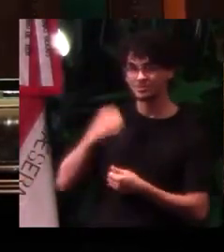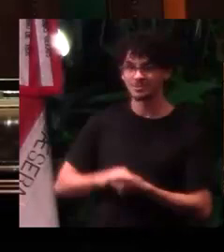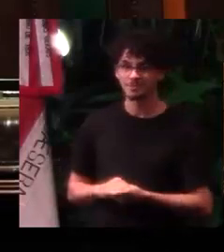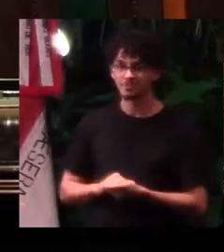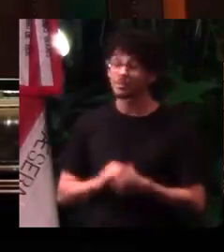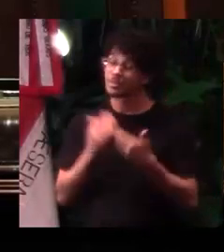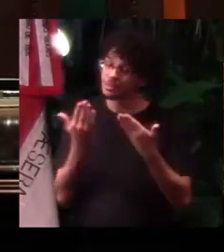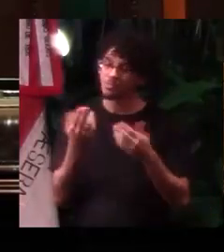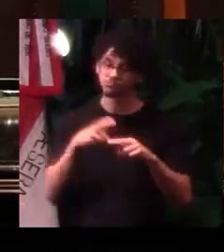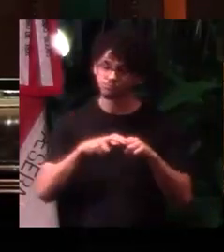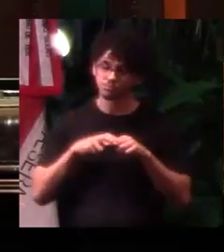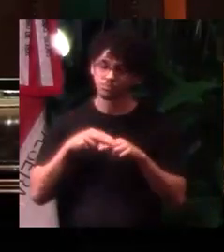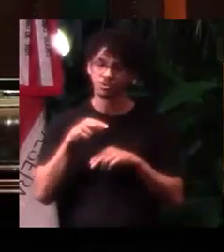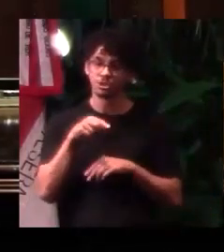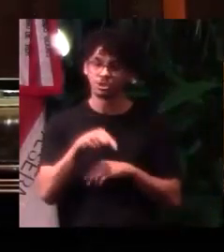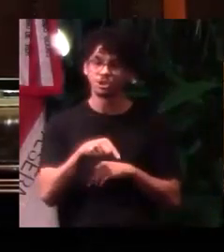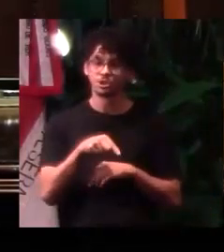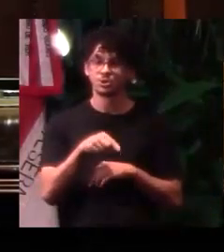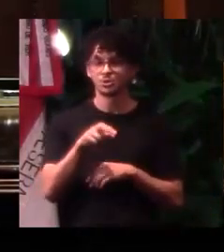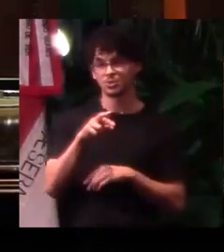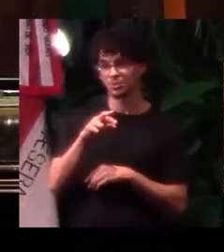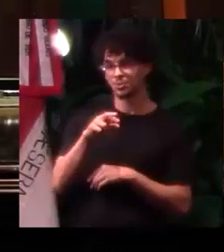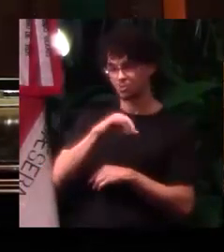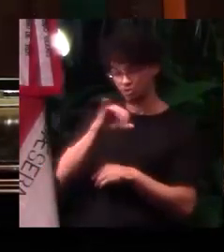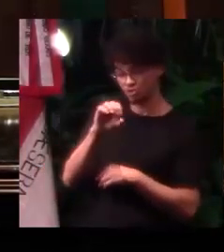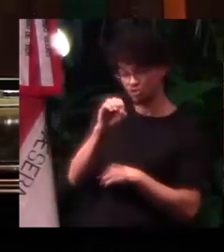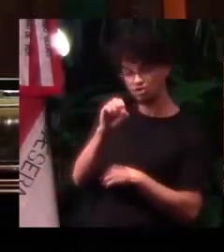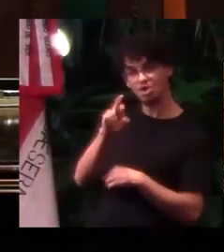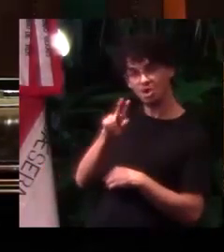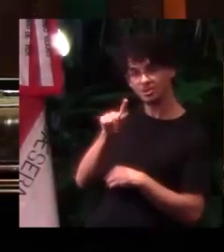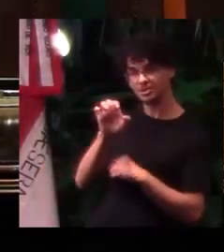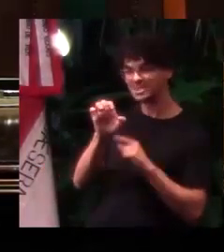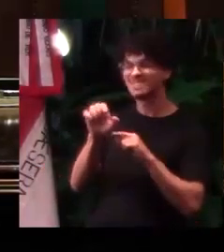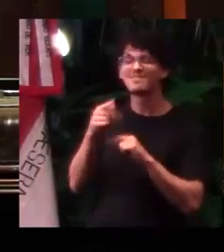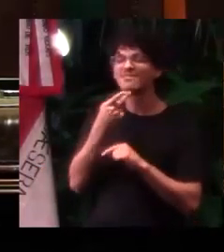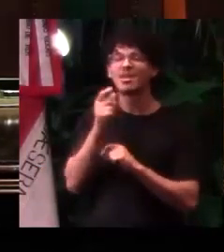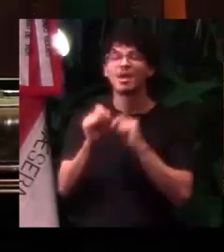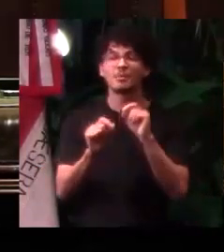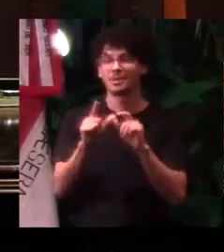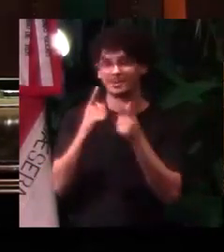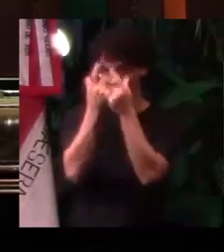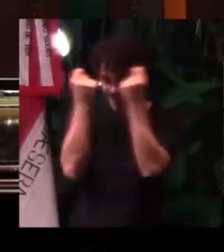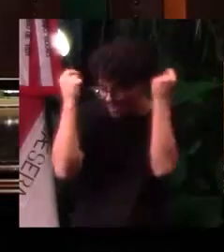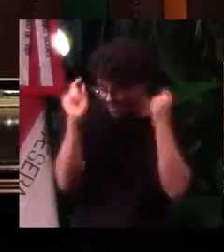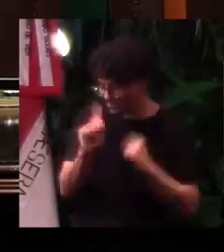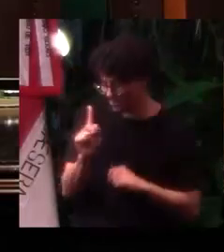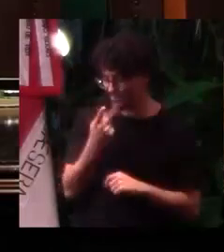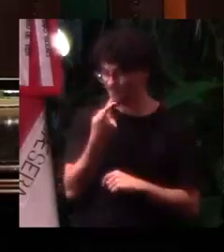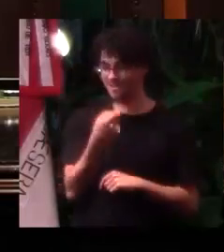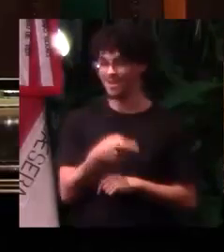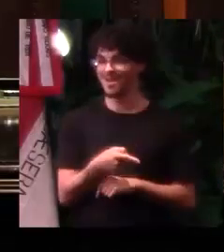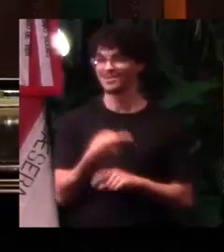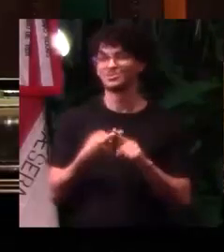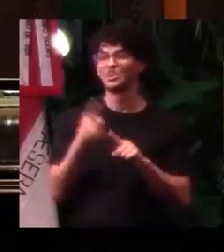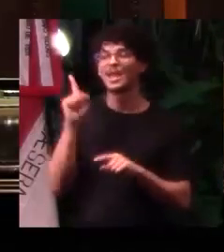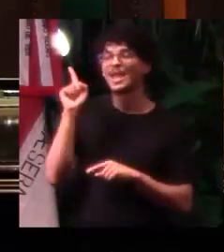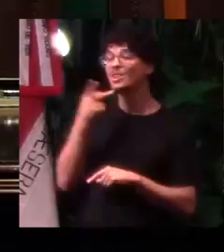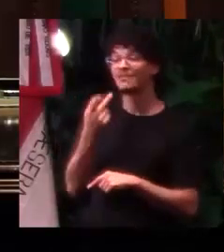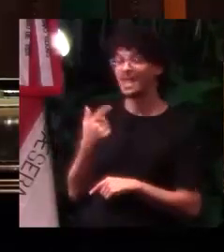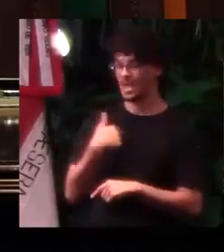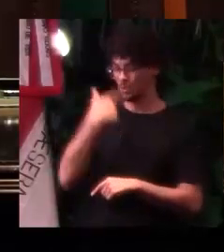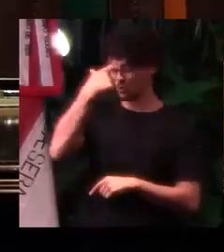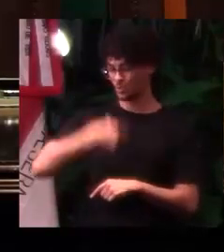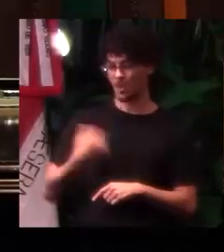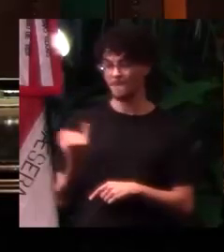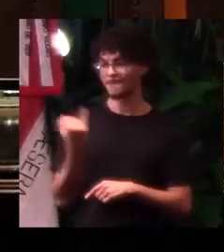portanto, Hegel vai estar dizendo assim, diferentemente de um grego que nunca diria isso, porque ele não se vê como o mais importante, o Estado